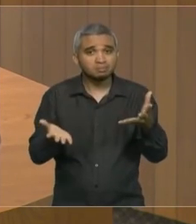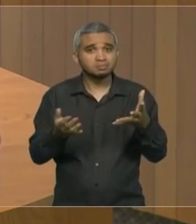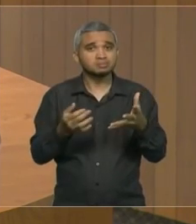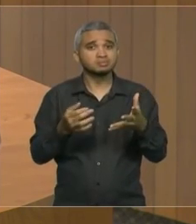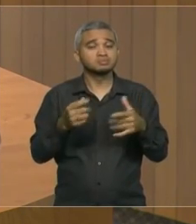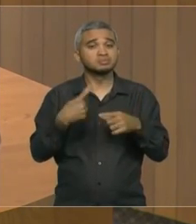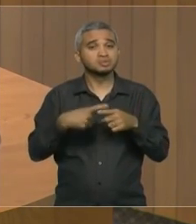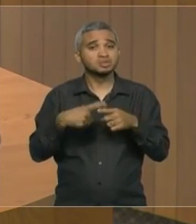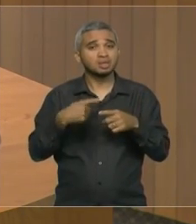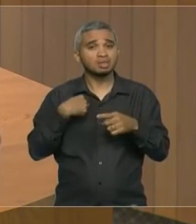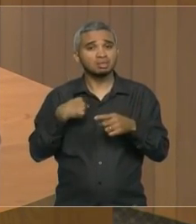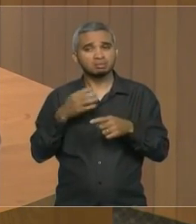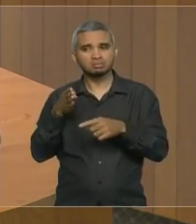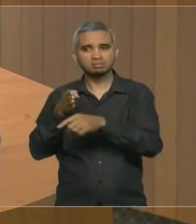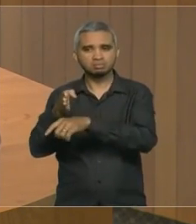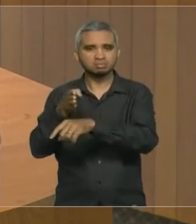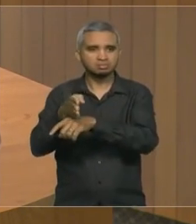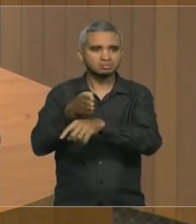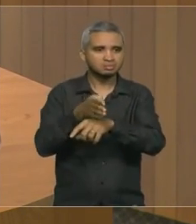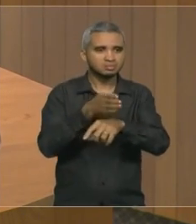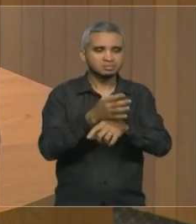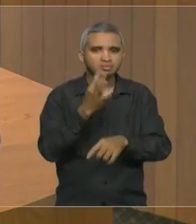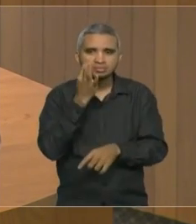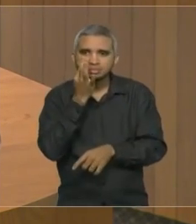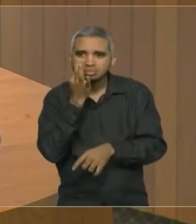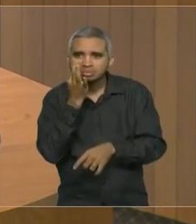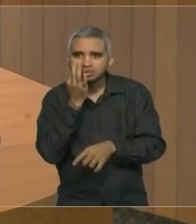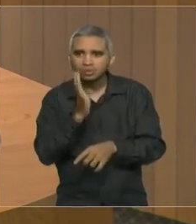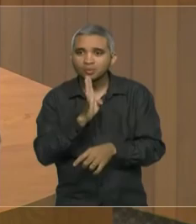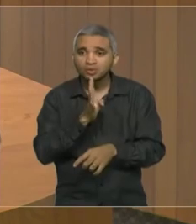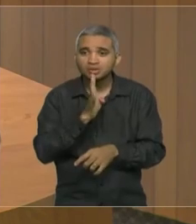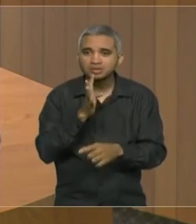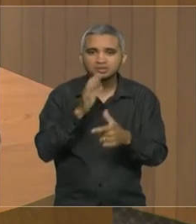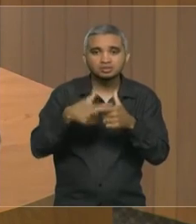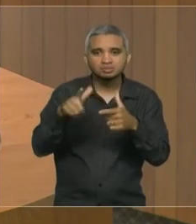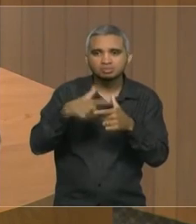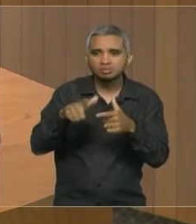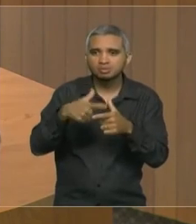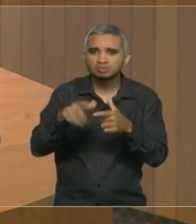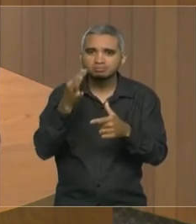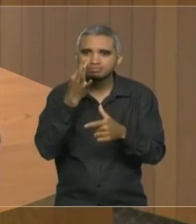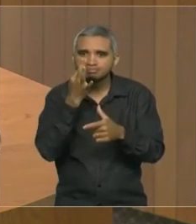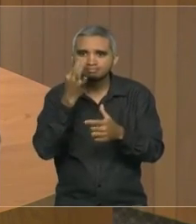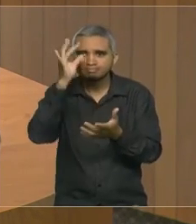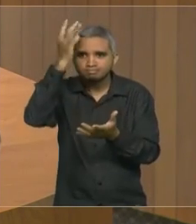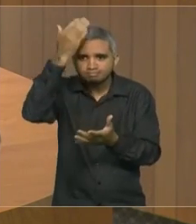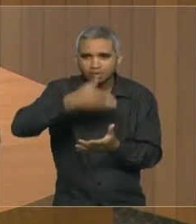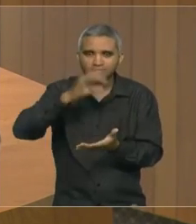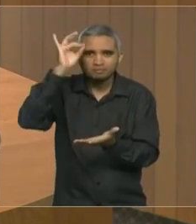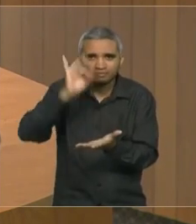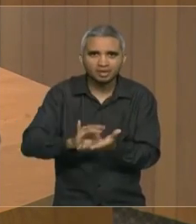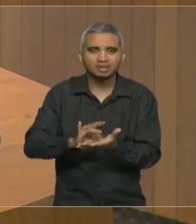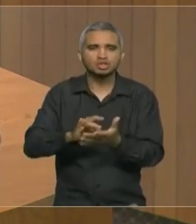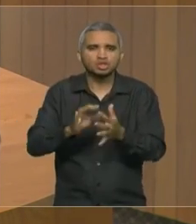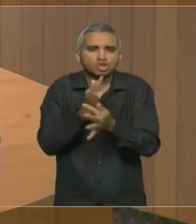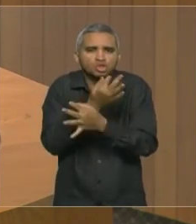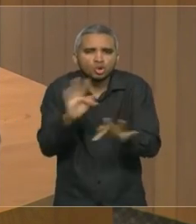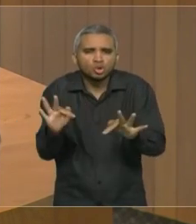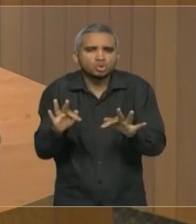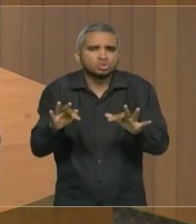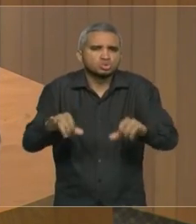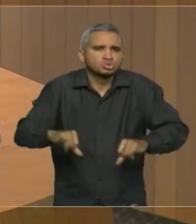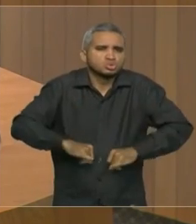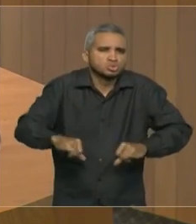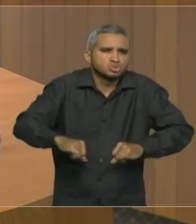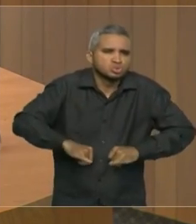Assembleia Itinerante, nós temos a oportunidade de conhecer os problemas de perto, o problema in loco, conhecer a dor e o sofrimento dos maranhenses, para